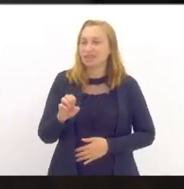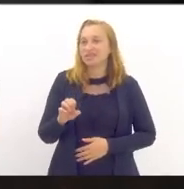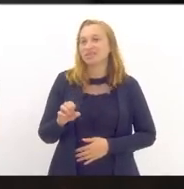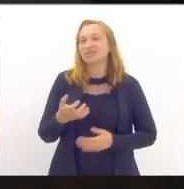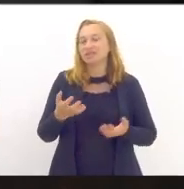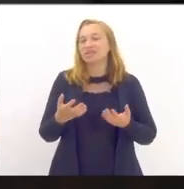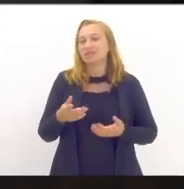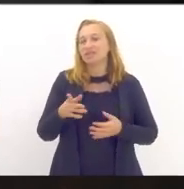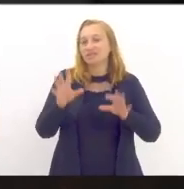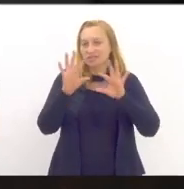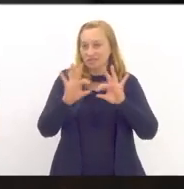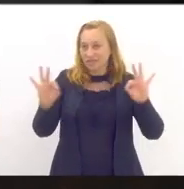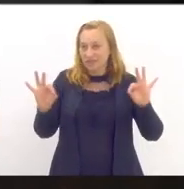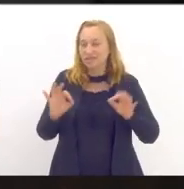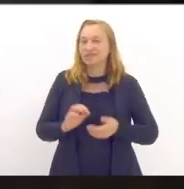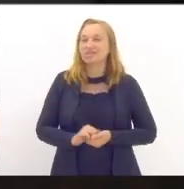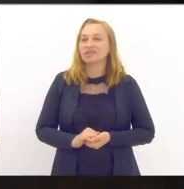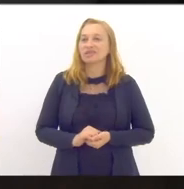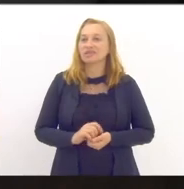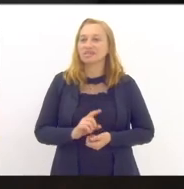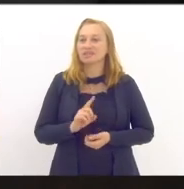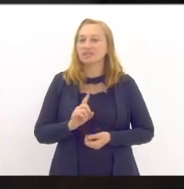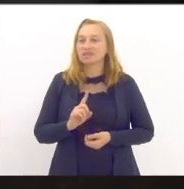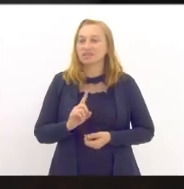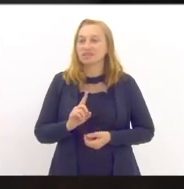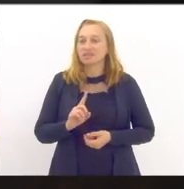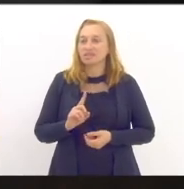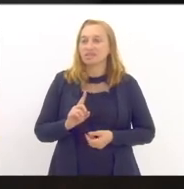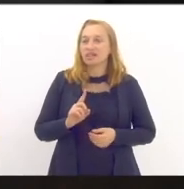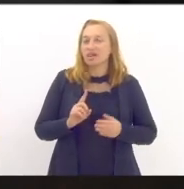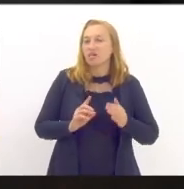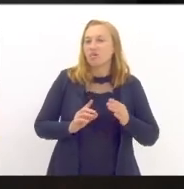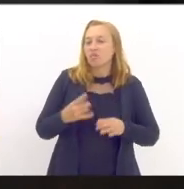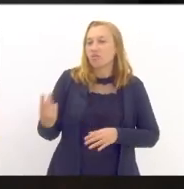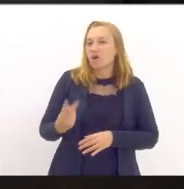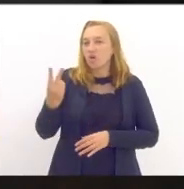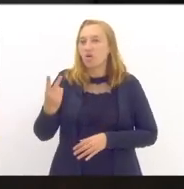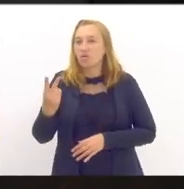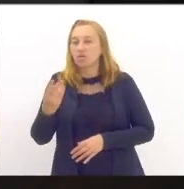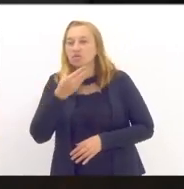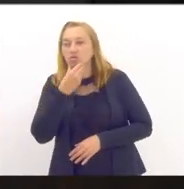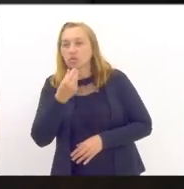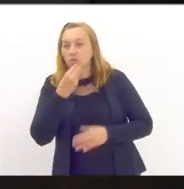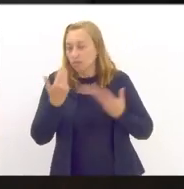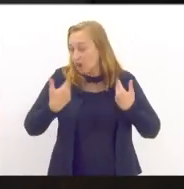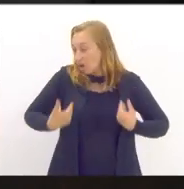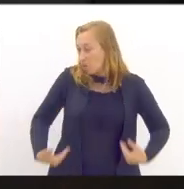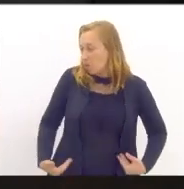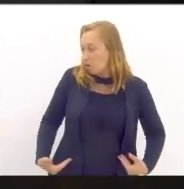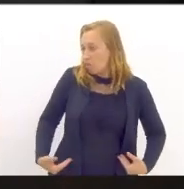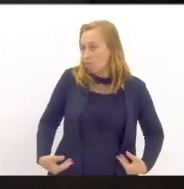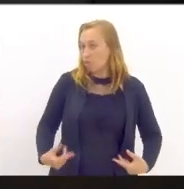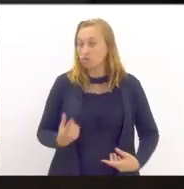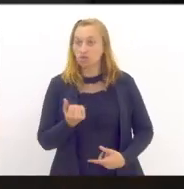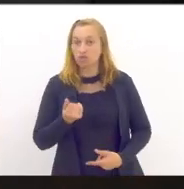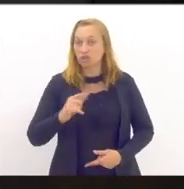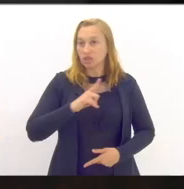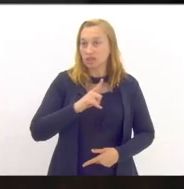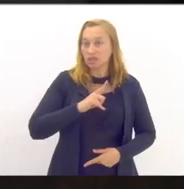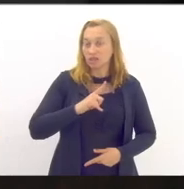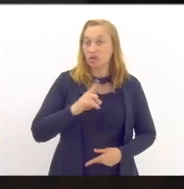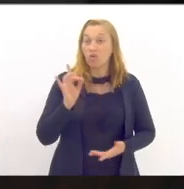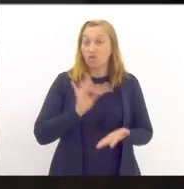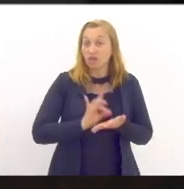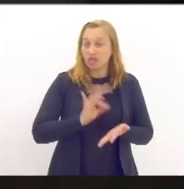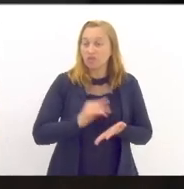aqui parafraseá-lo: não se mede o valor de um homem pelas suas vestes e nem pelos bens que ele possui. O